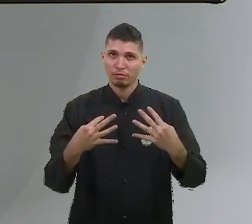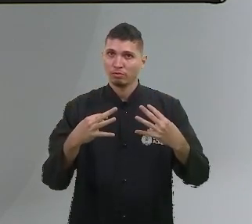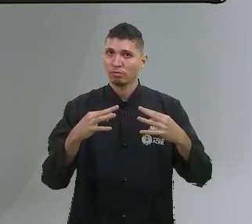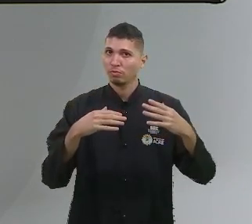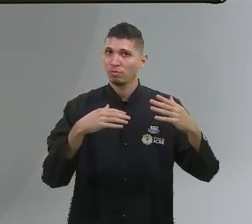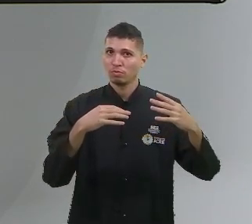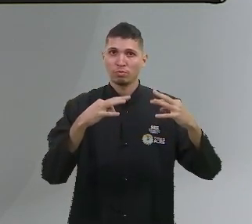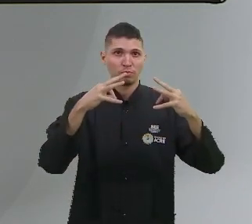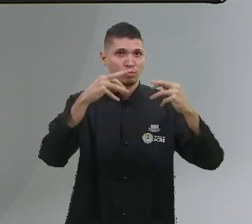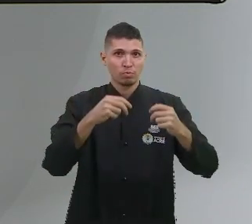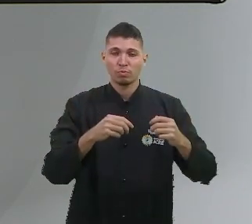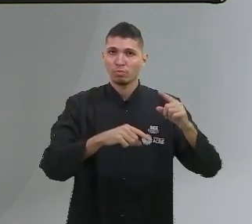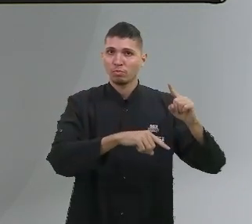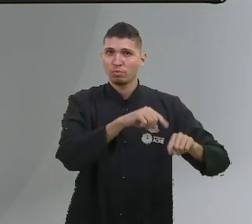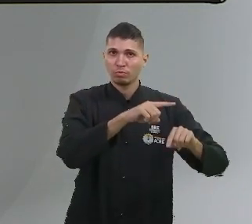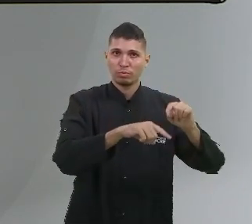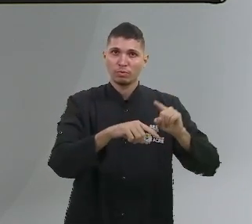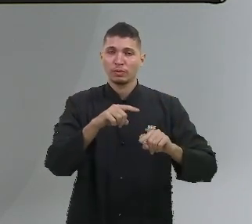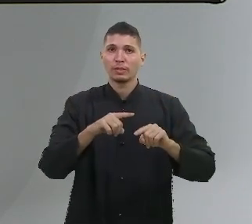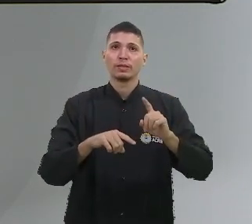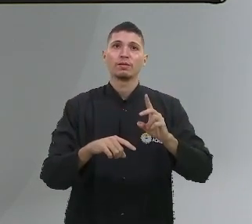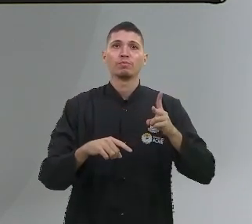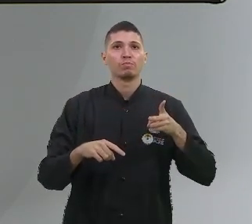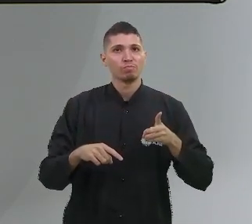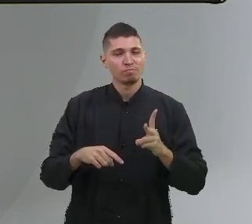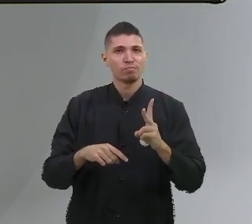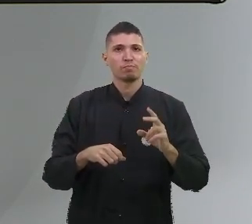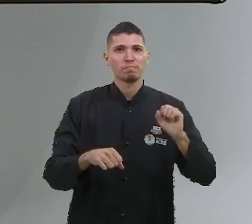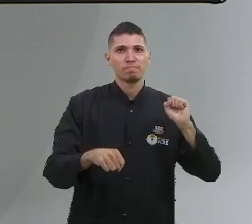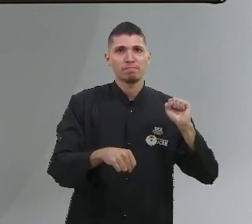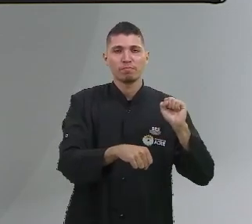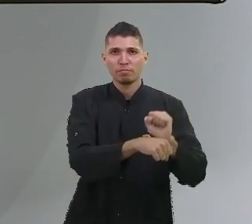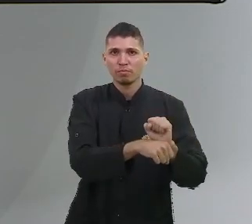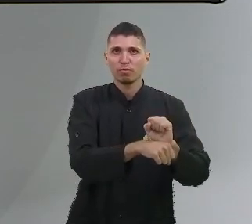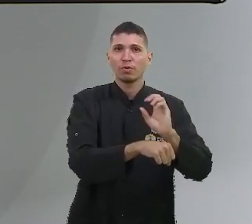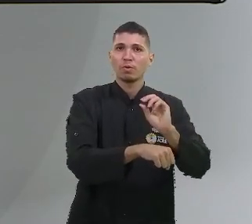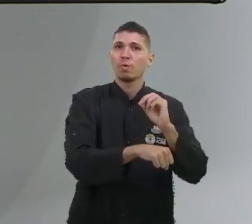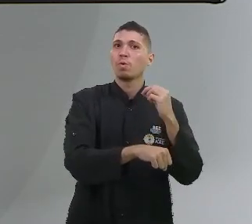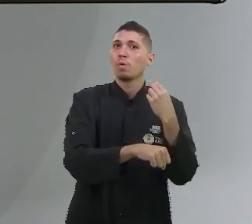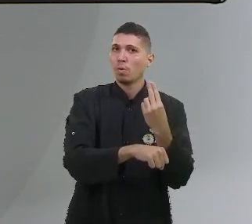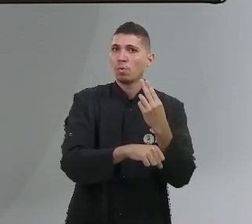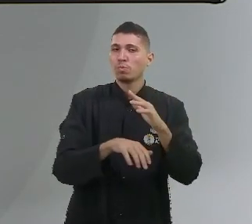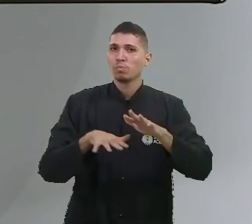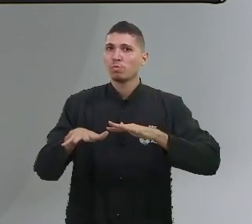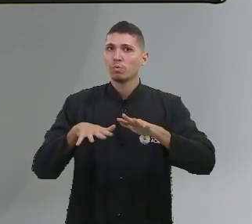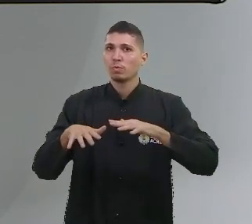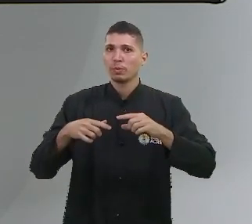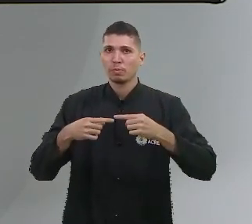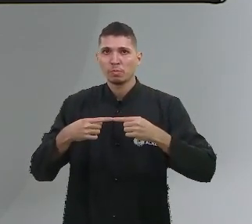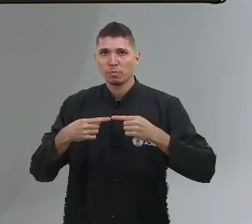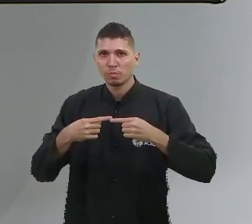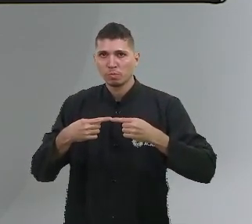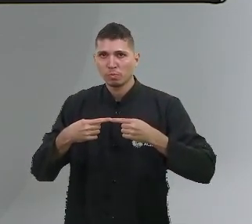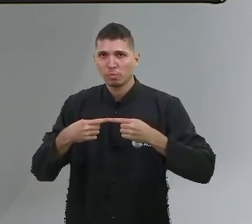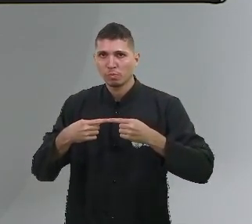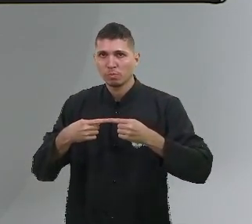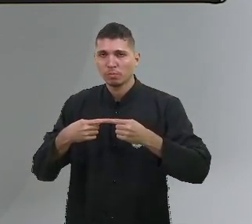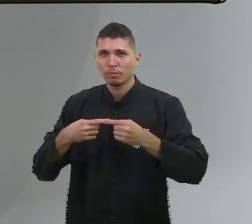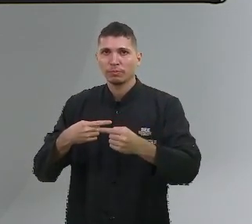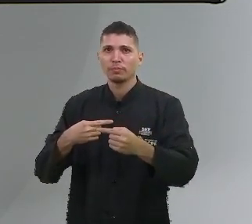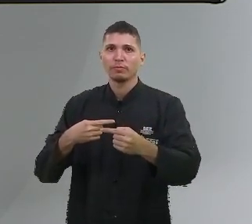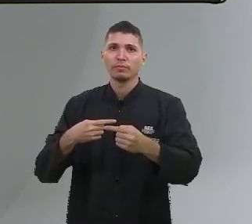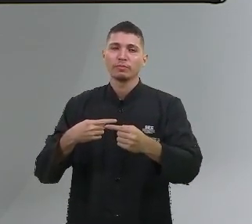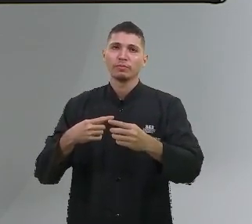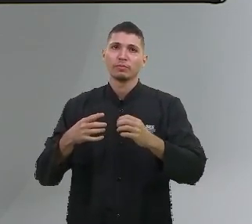a permanecer em repouso ou em movimento retilíneo uniforme, tá? A não ser